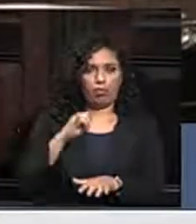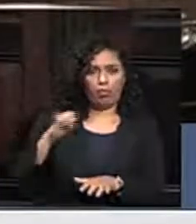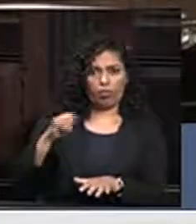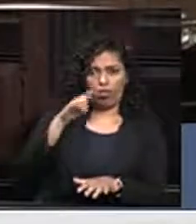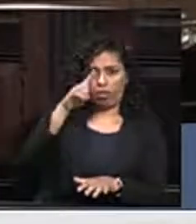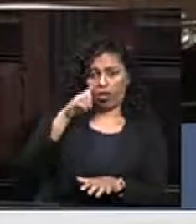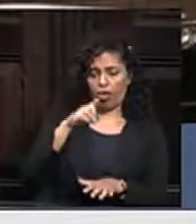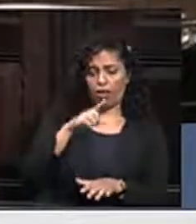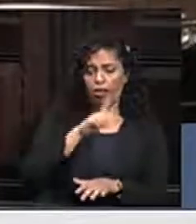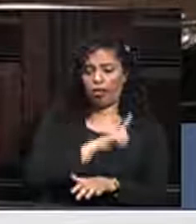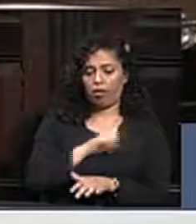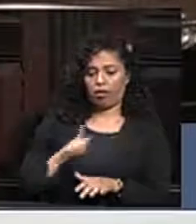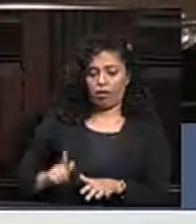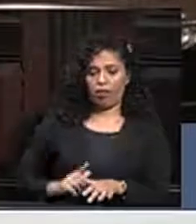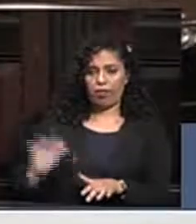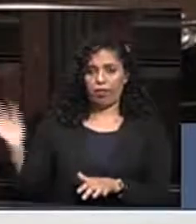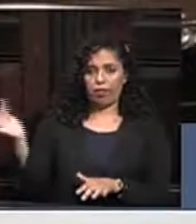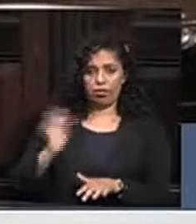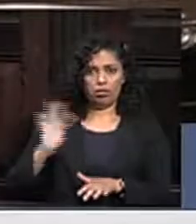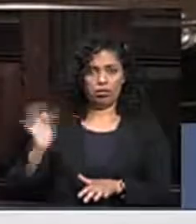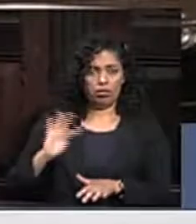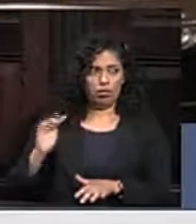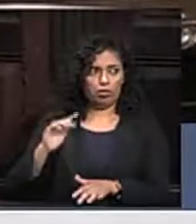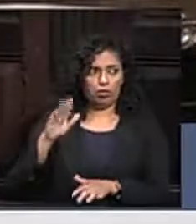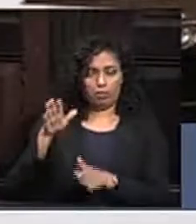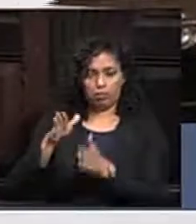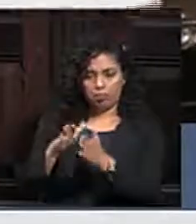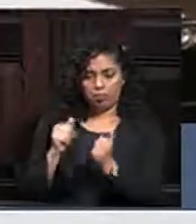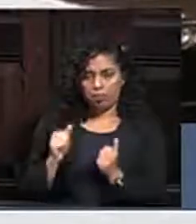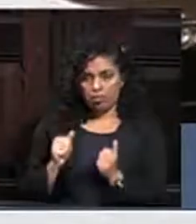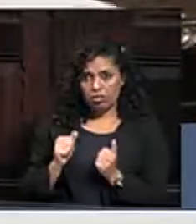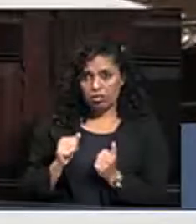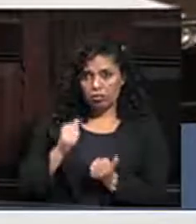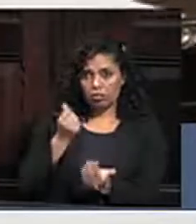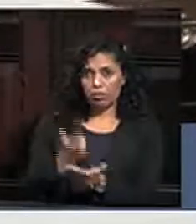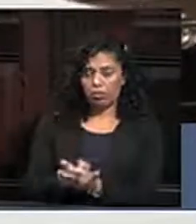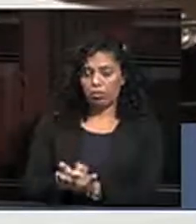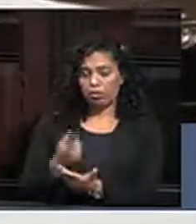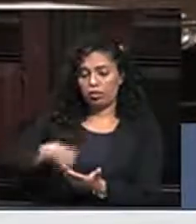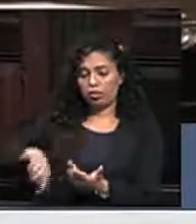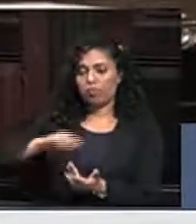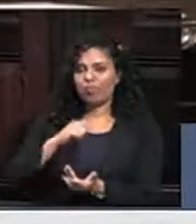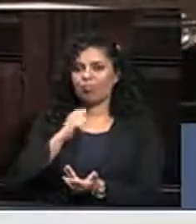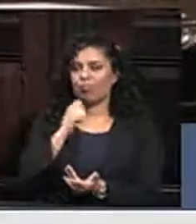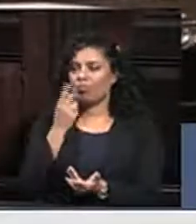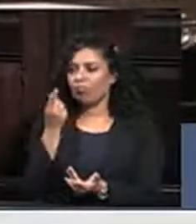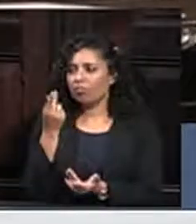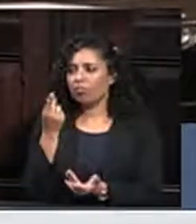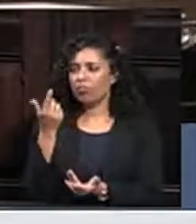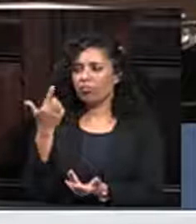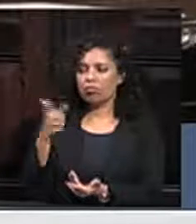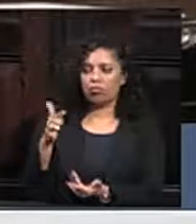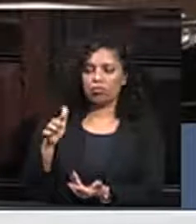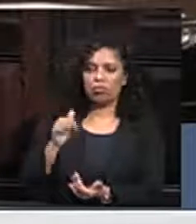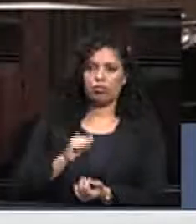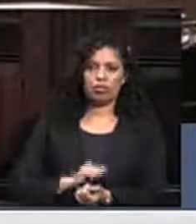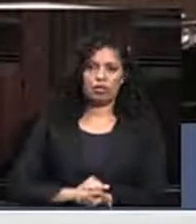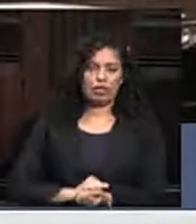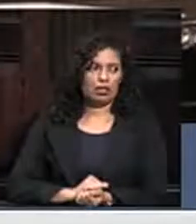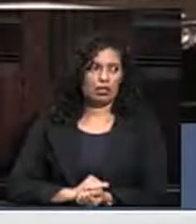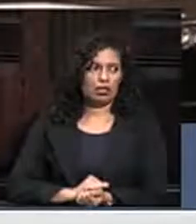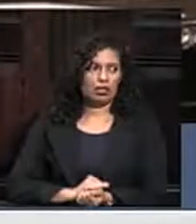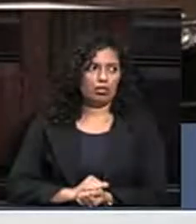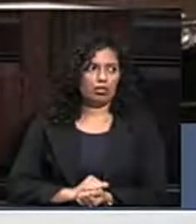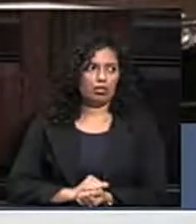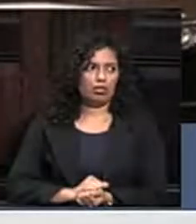imediata desse valor, o comprometimento de um valor que arrecada, que se compara a